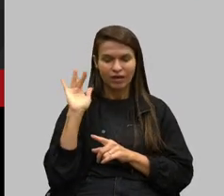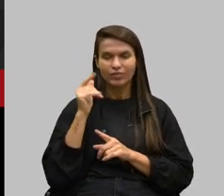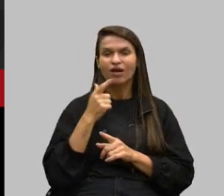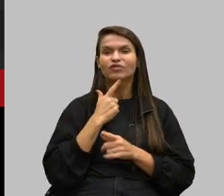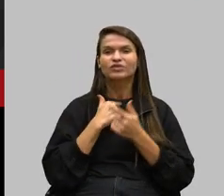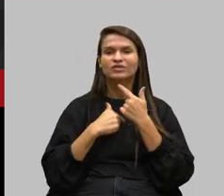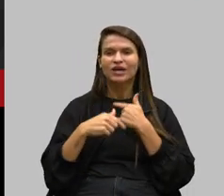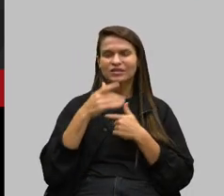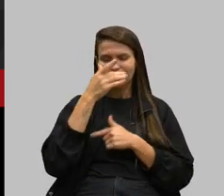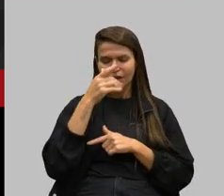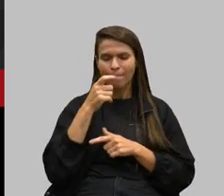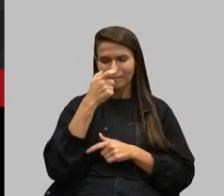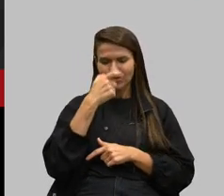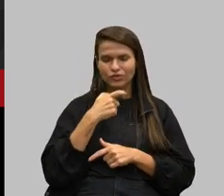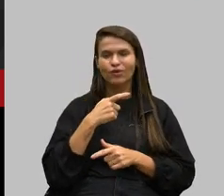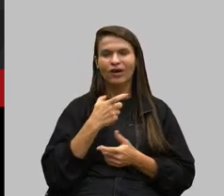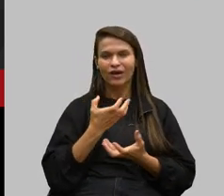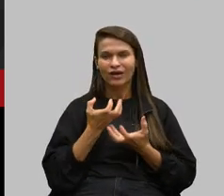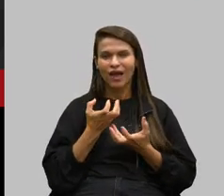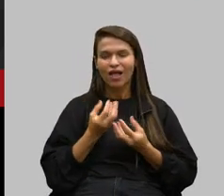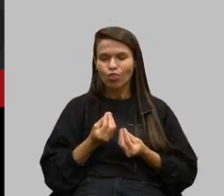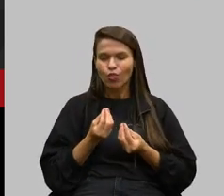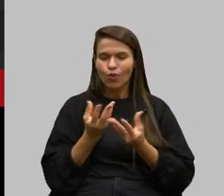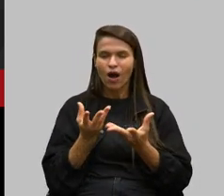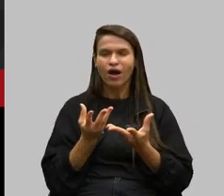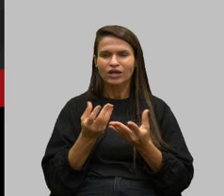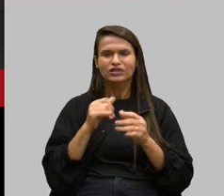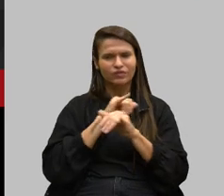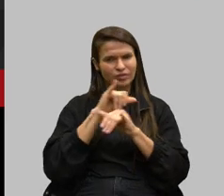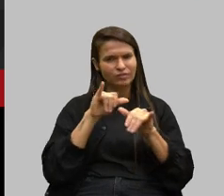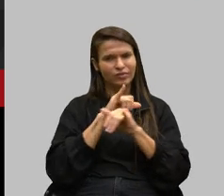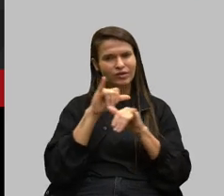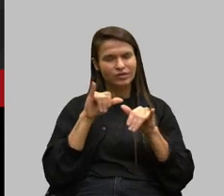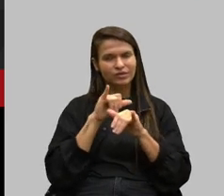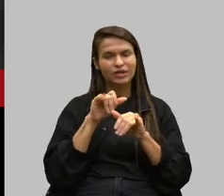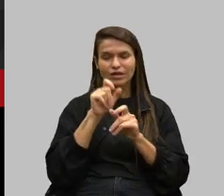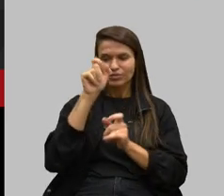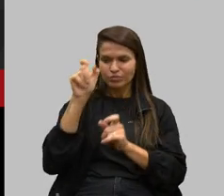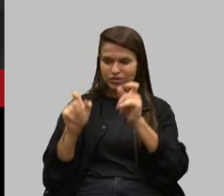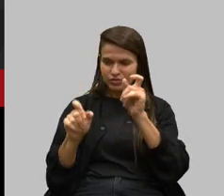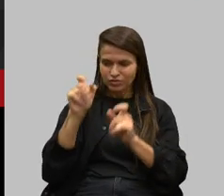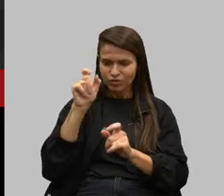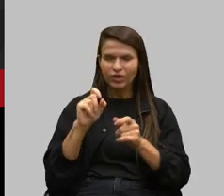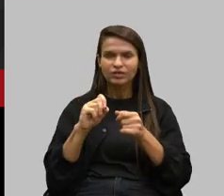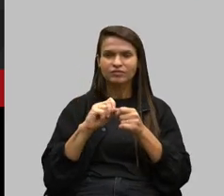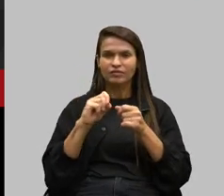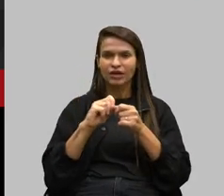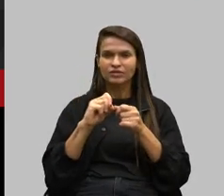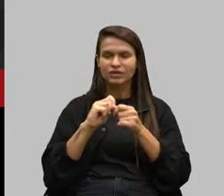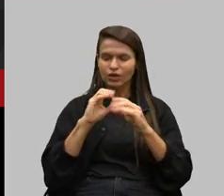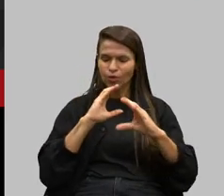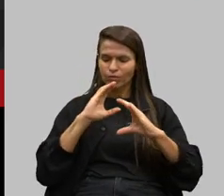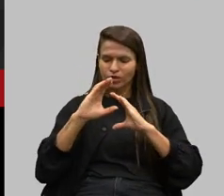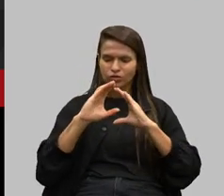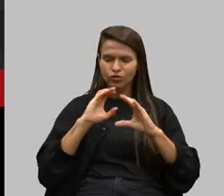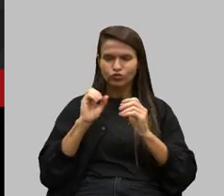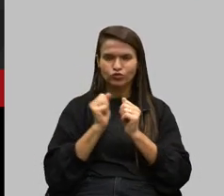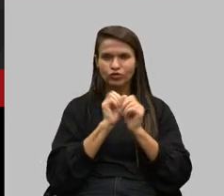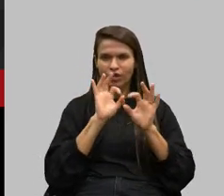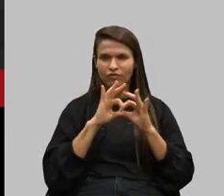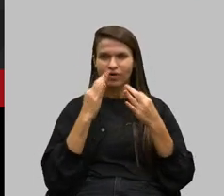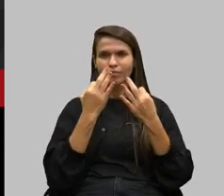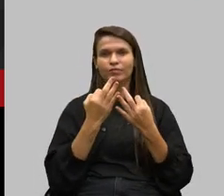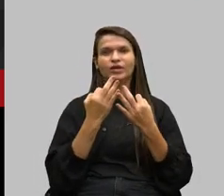E aí a gente fez uma campanha É para reforçar isso para que as pessoas façam essa comunicação com as famílias delas uma